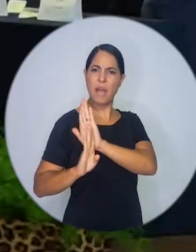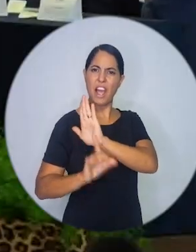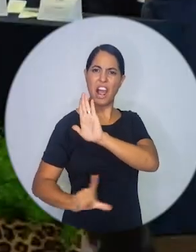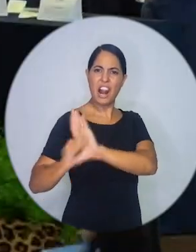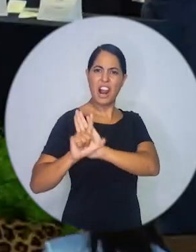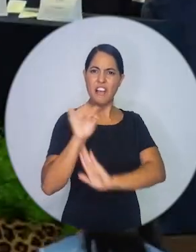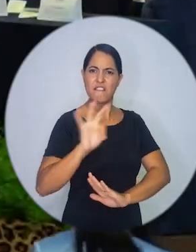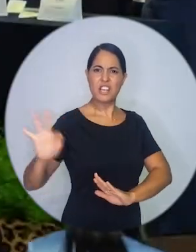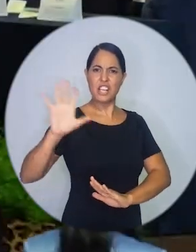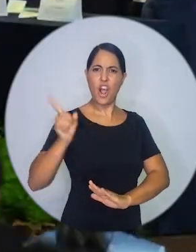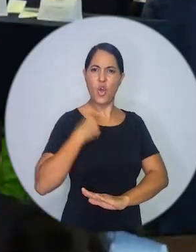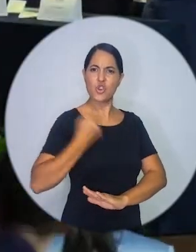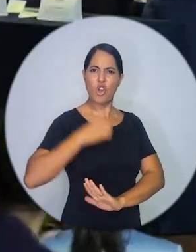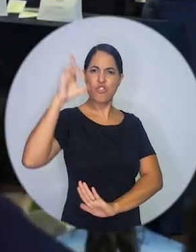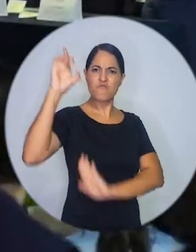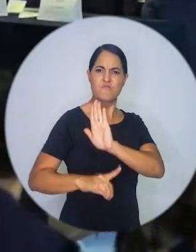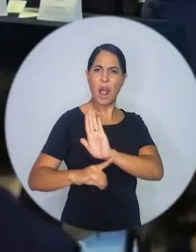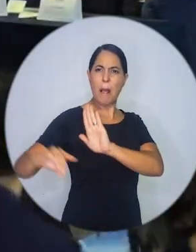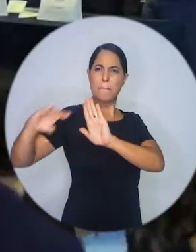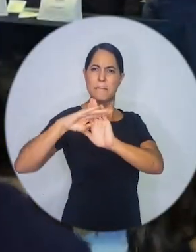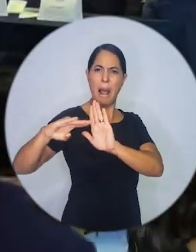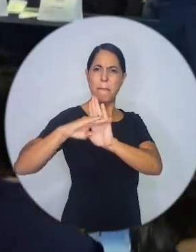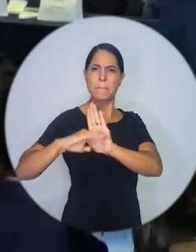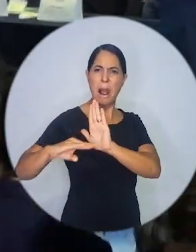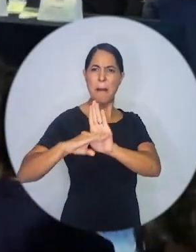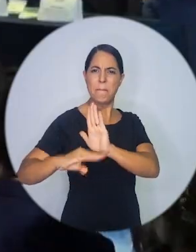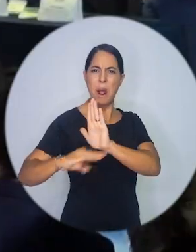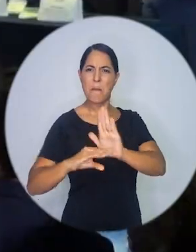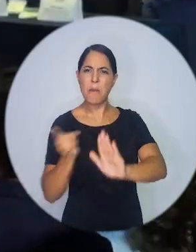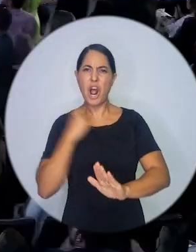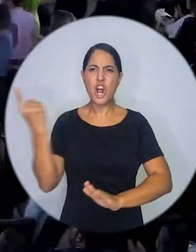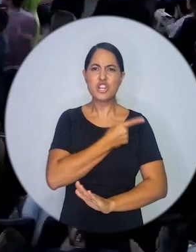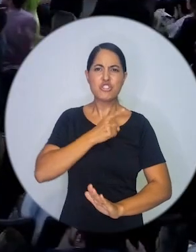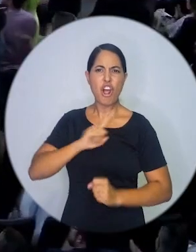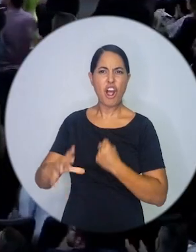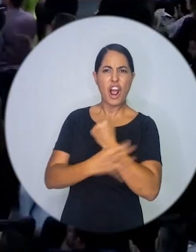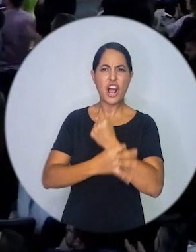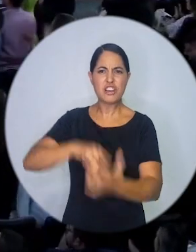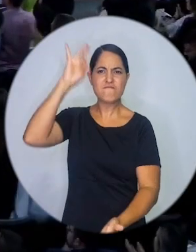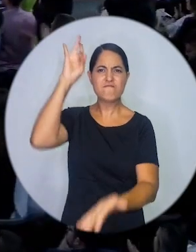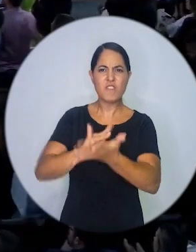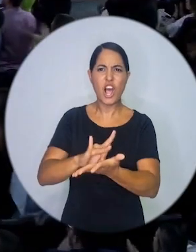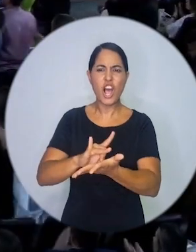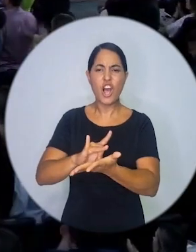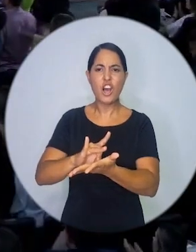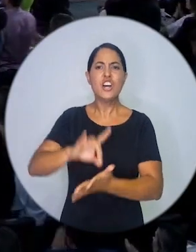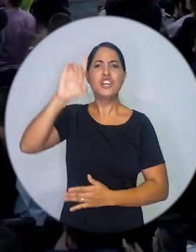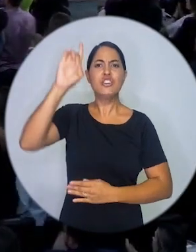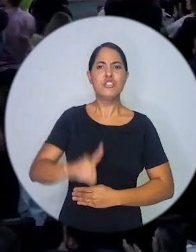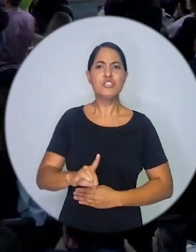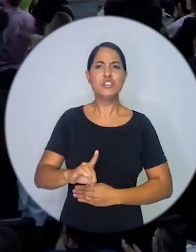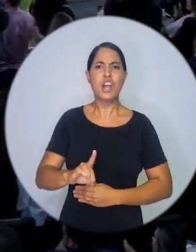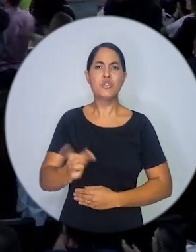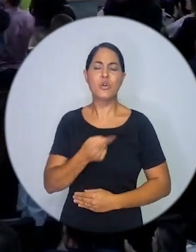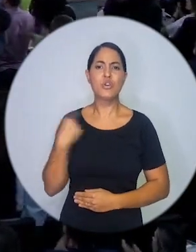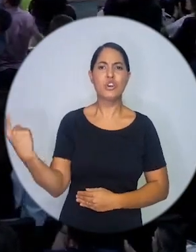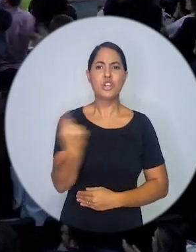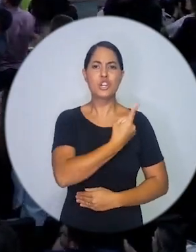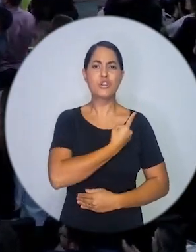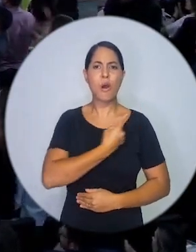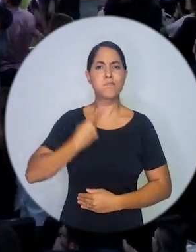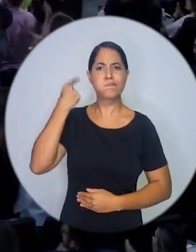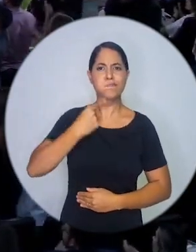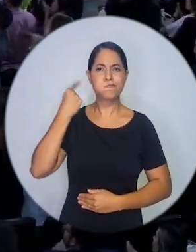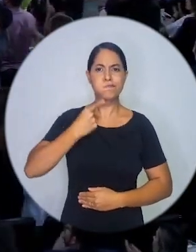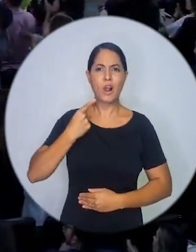onde está descrito todos os nossos direitos, as nossas garantias e o direito que nós